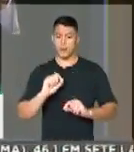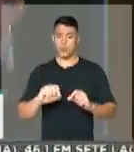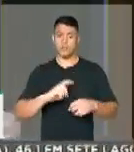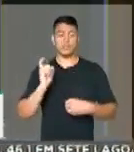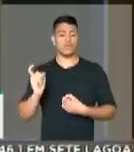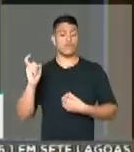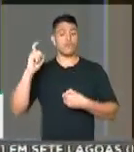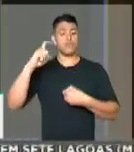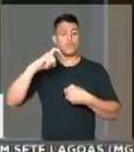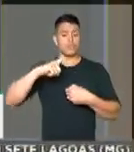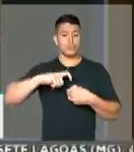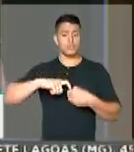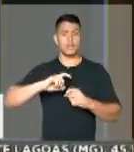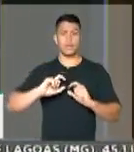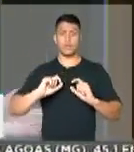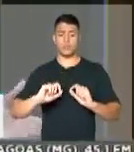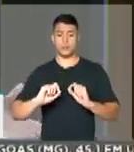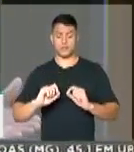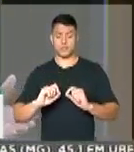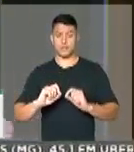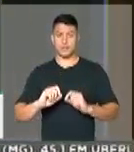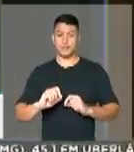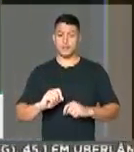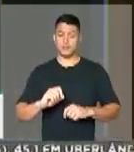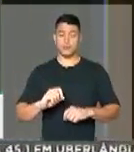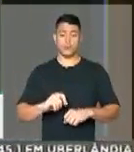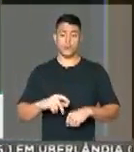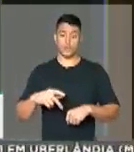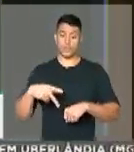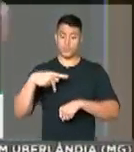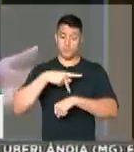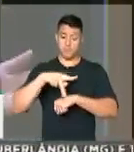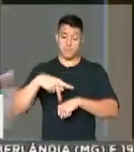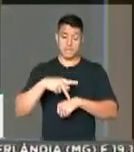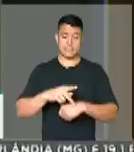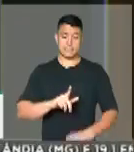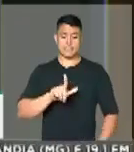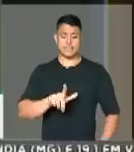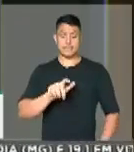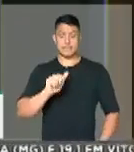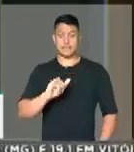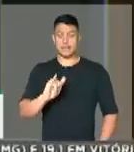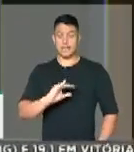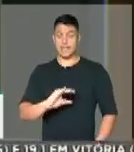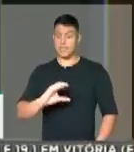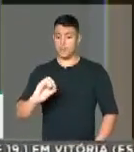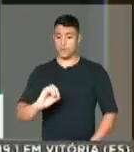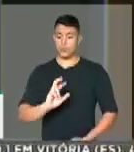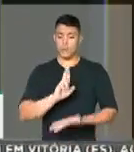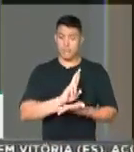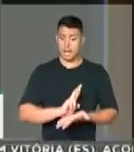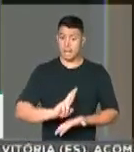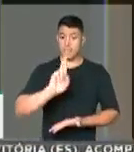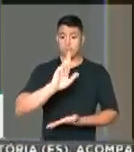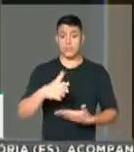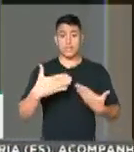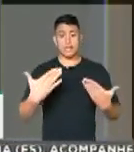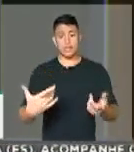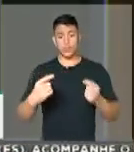necessidade, a reafirmação do Estado laico. Então, numa política pública, você não pode ter a